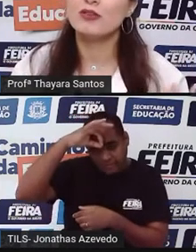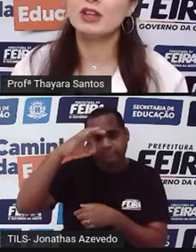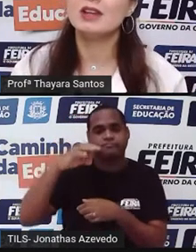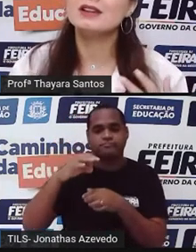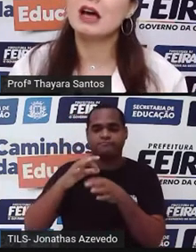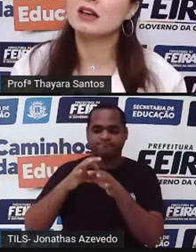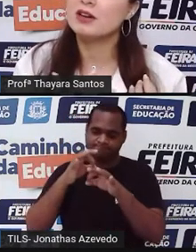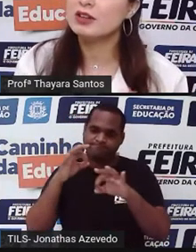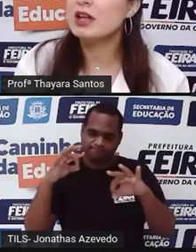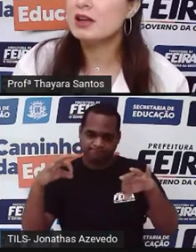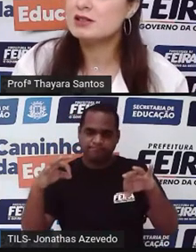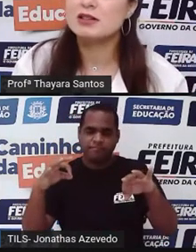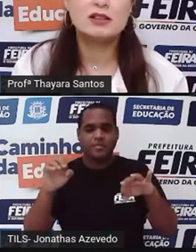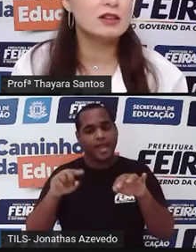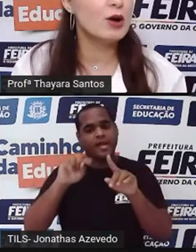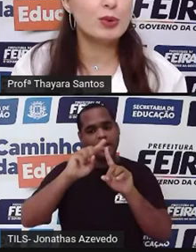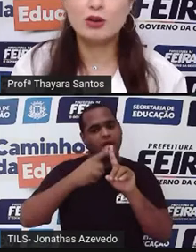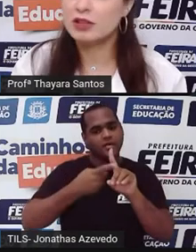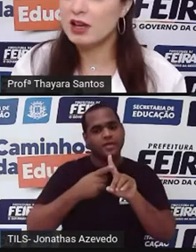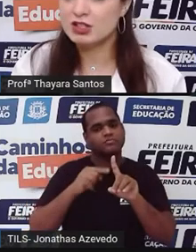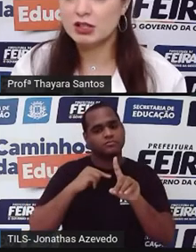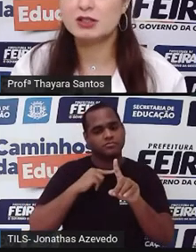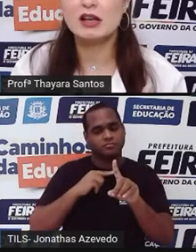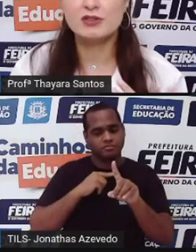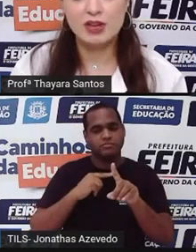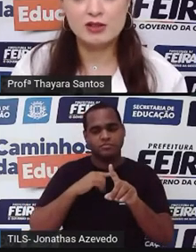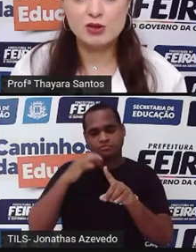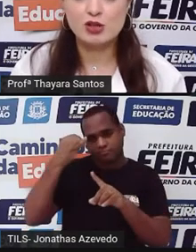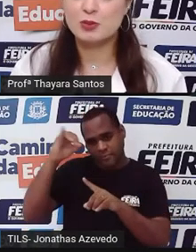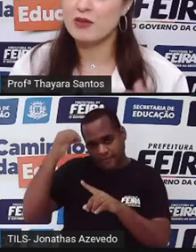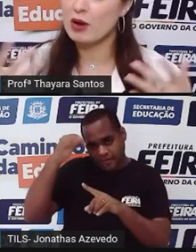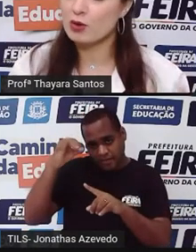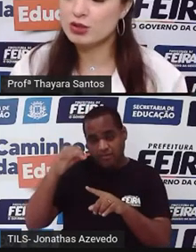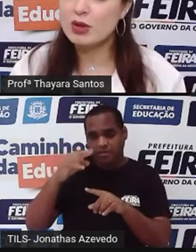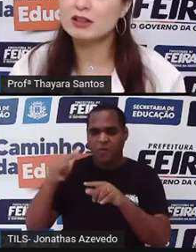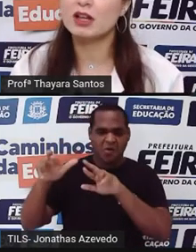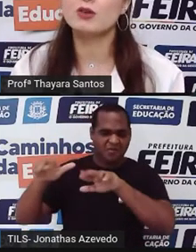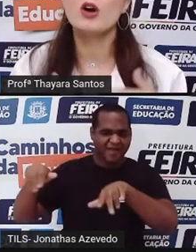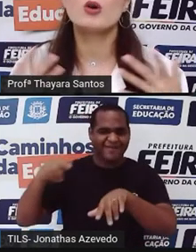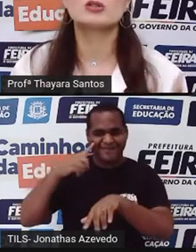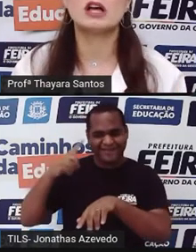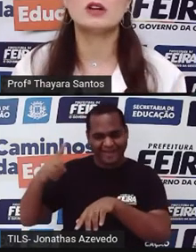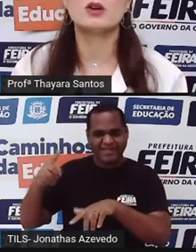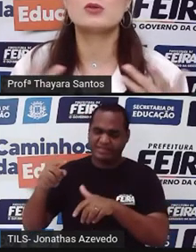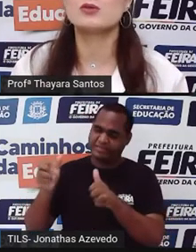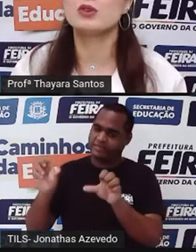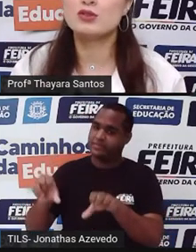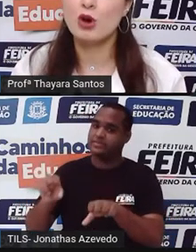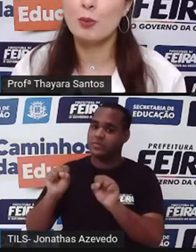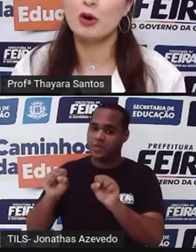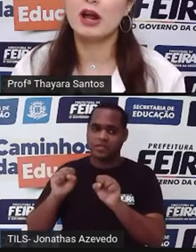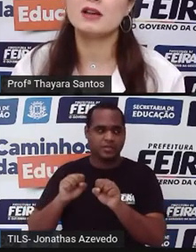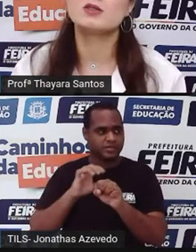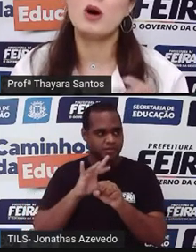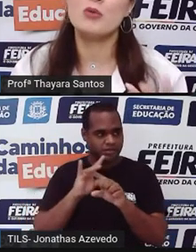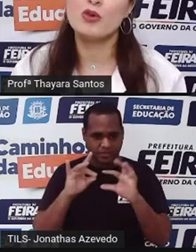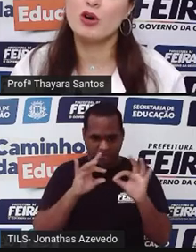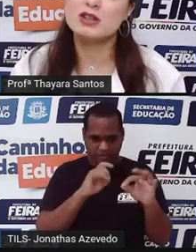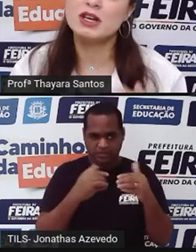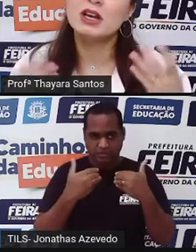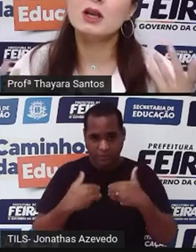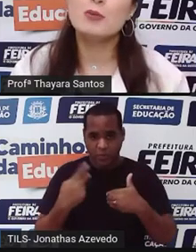só previne da gravidez não protege das infecções e vai continuar tendo contato ali com os fluidos corporais